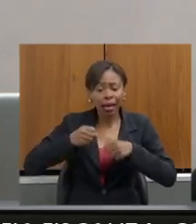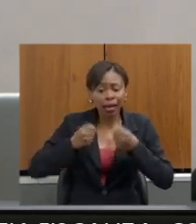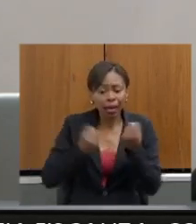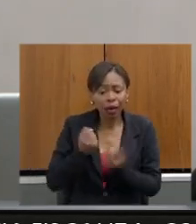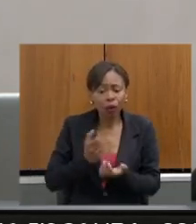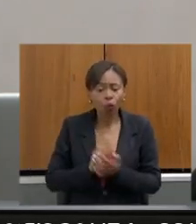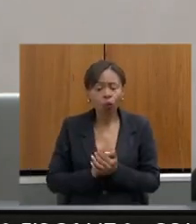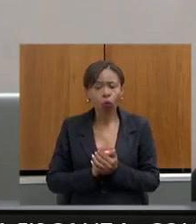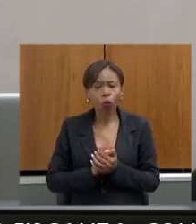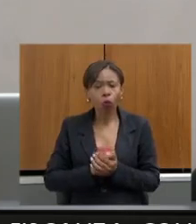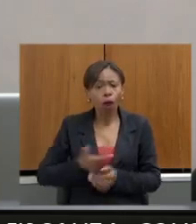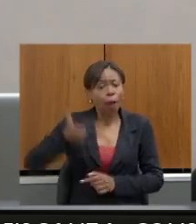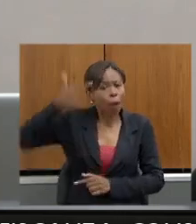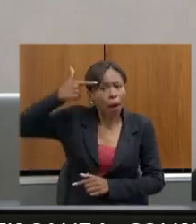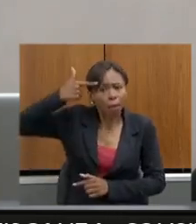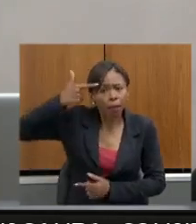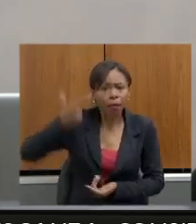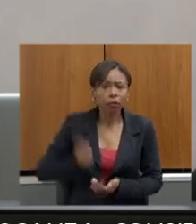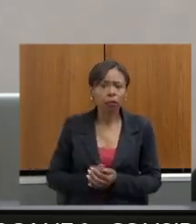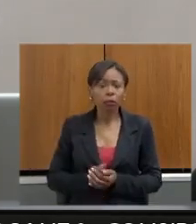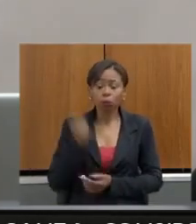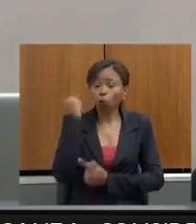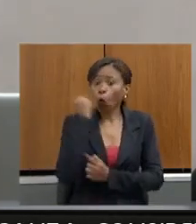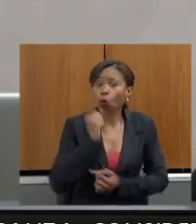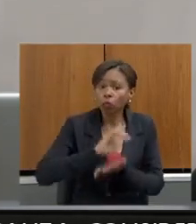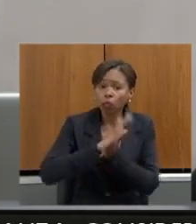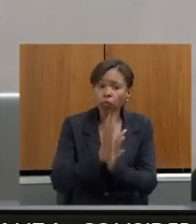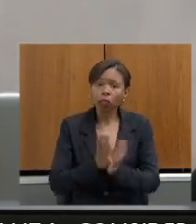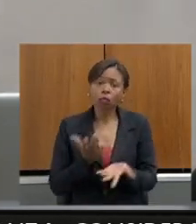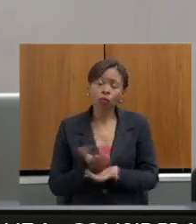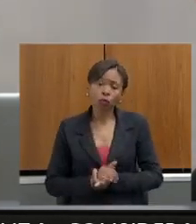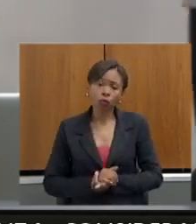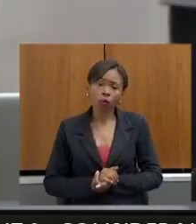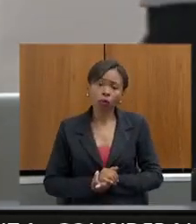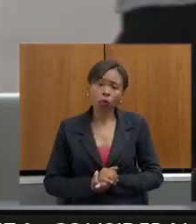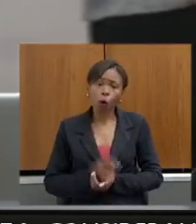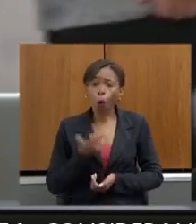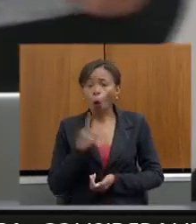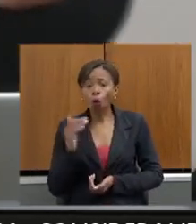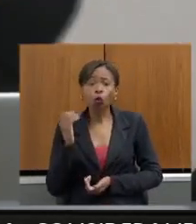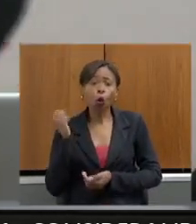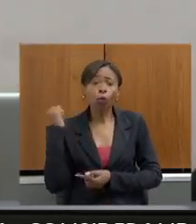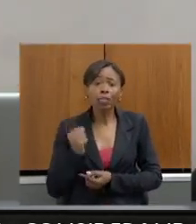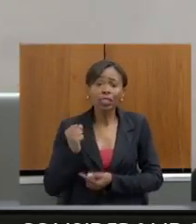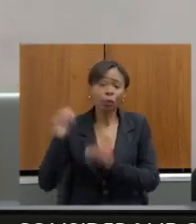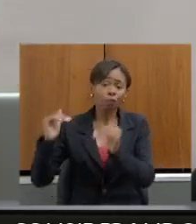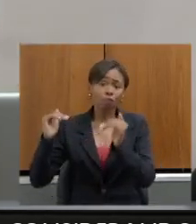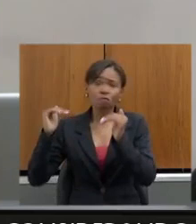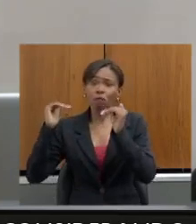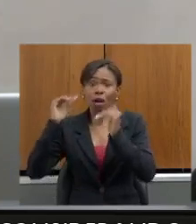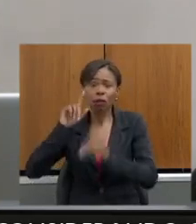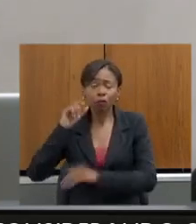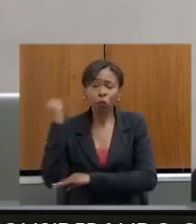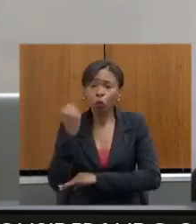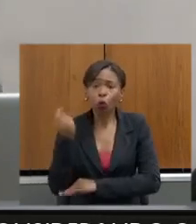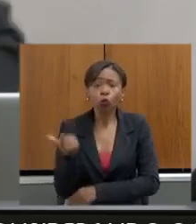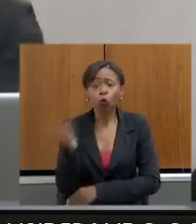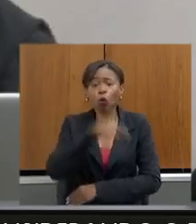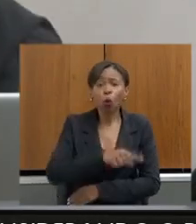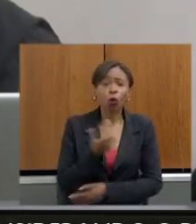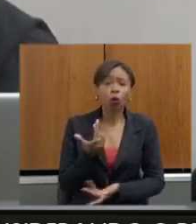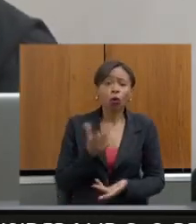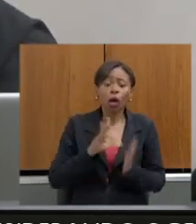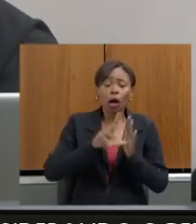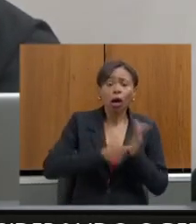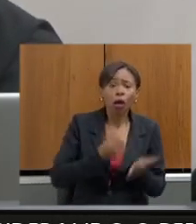armada vale por homicídio vale para o homicídio qualificado simples por latrocínio Qual foi